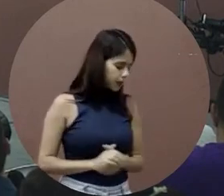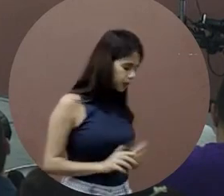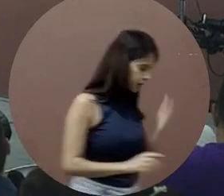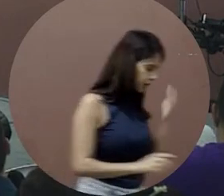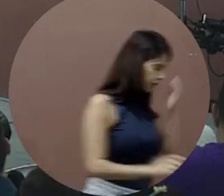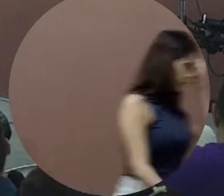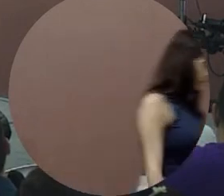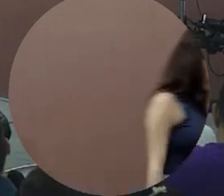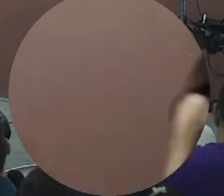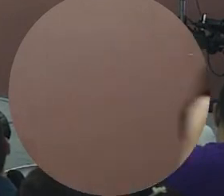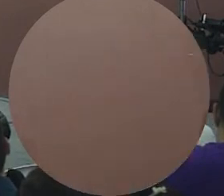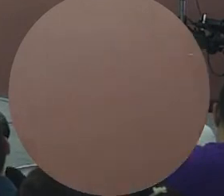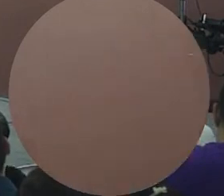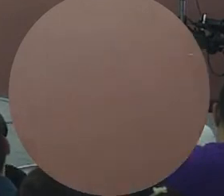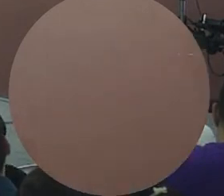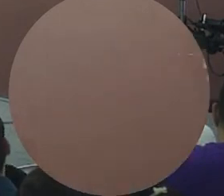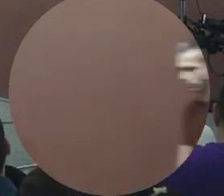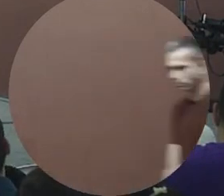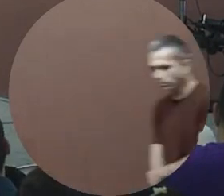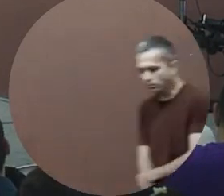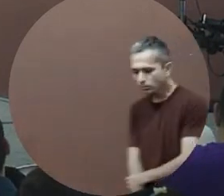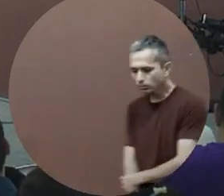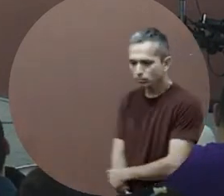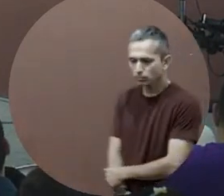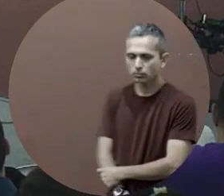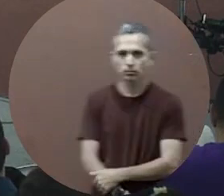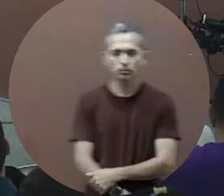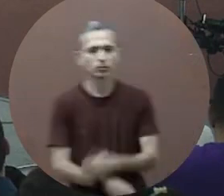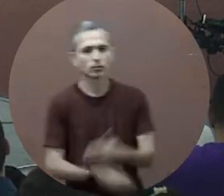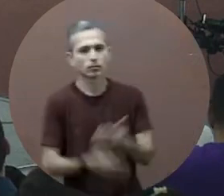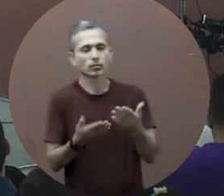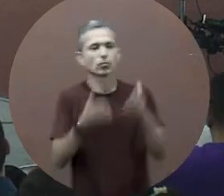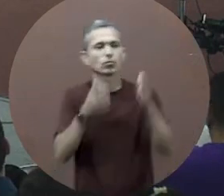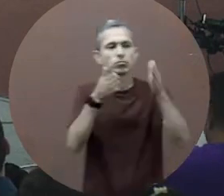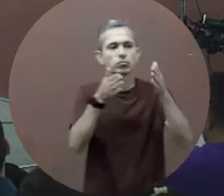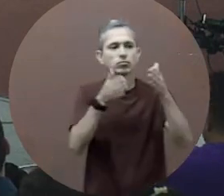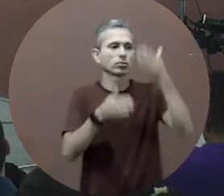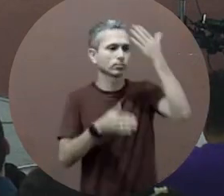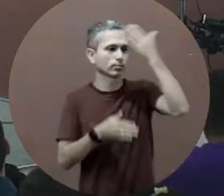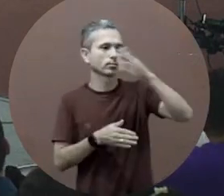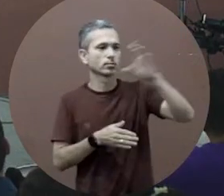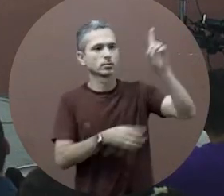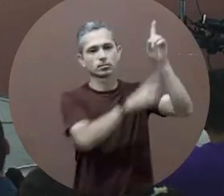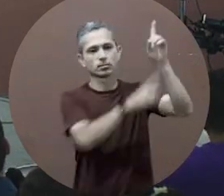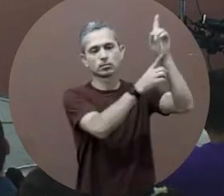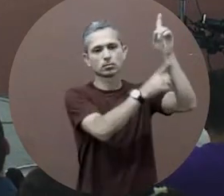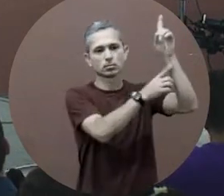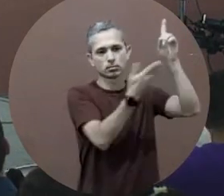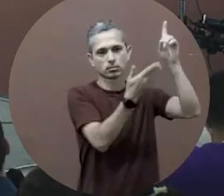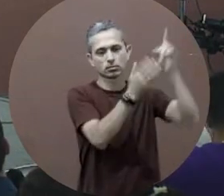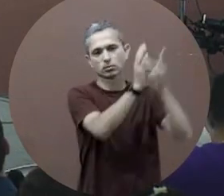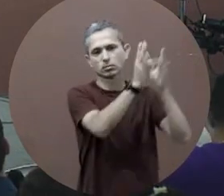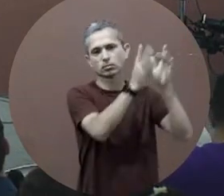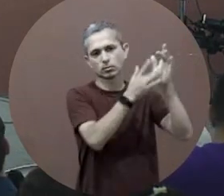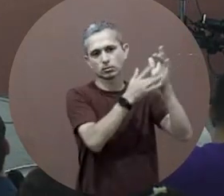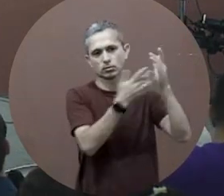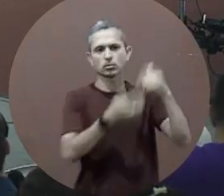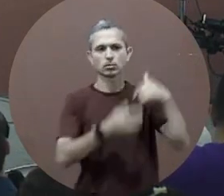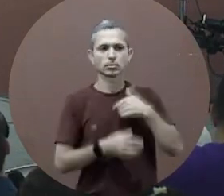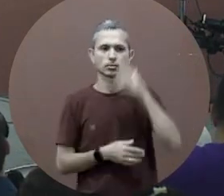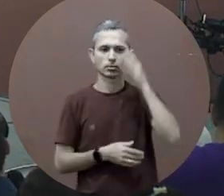Em torno da vontade revelada por Jesus Cristo. Que é o que a gente entende como sendo a doutrina